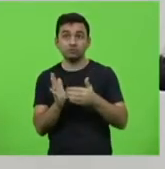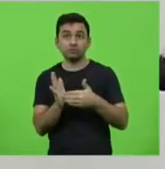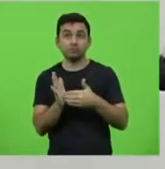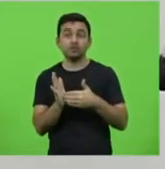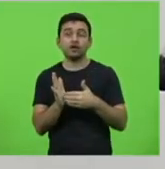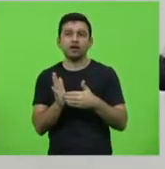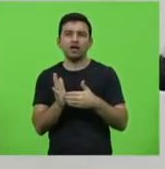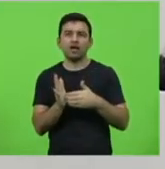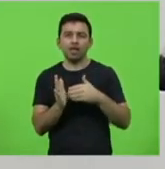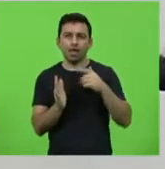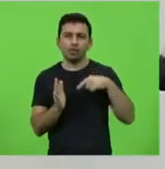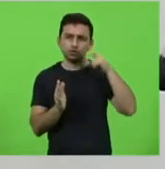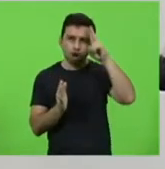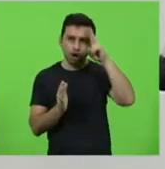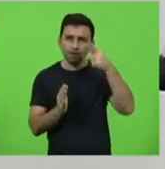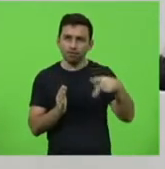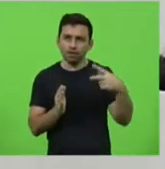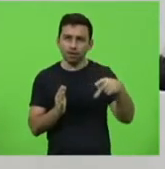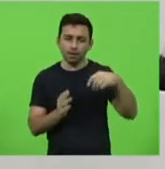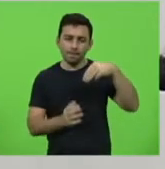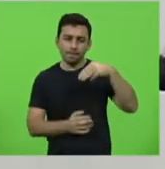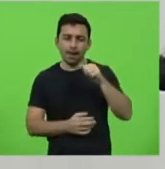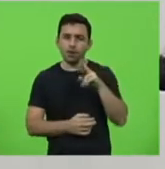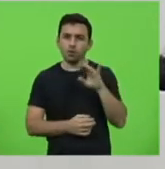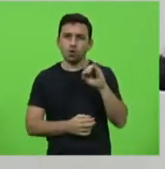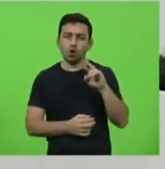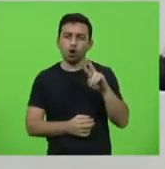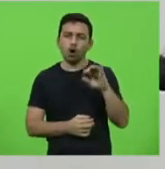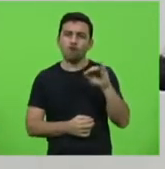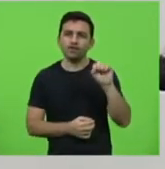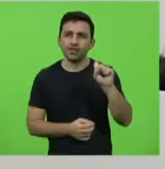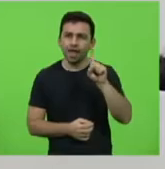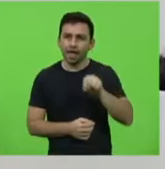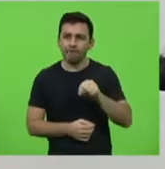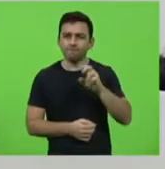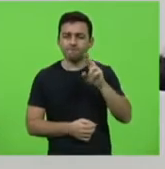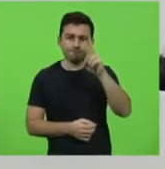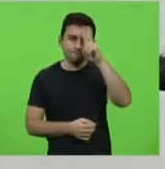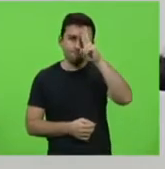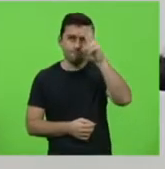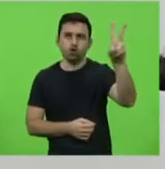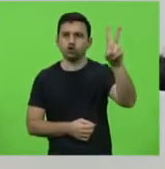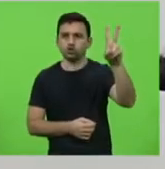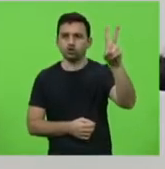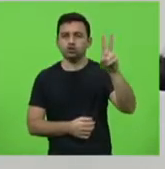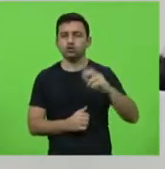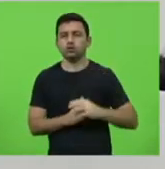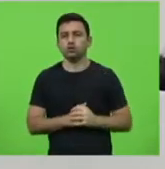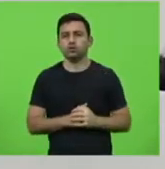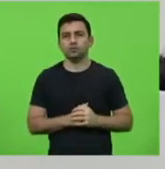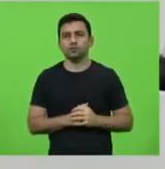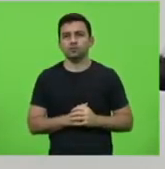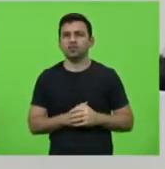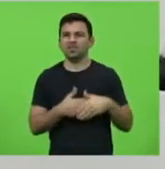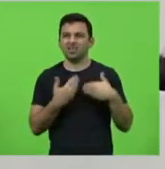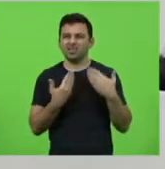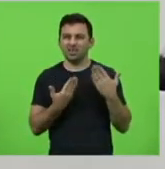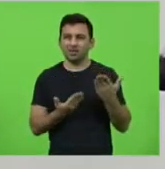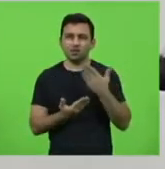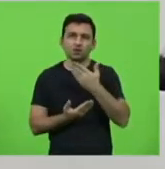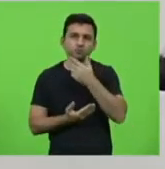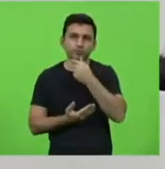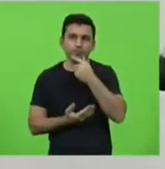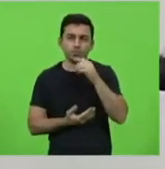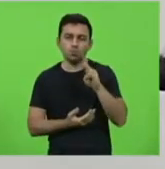dele, a biografia, é Mário Covas, o Forte. Bruno Covas, que faleceu de câncer alguns dias